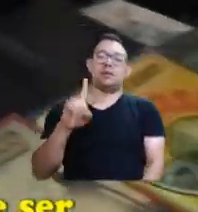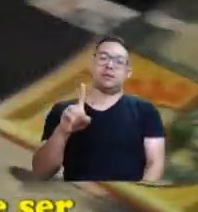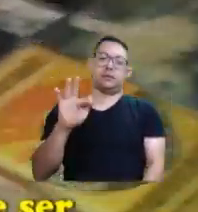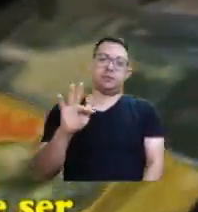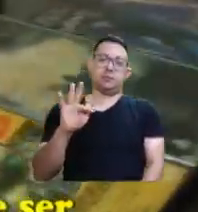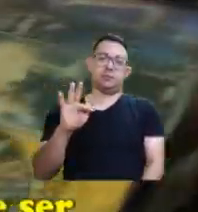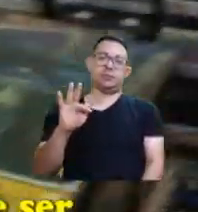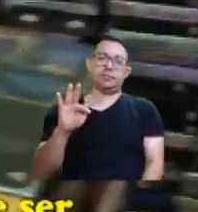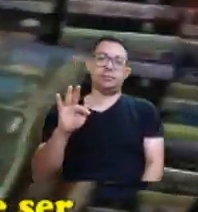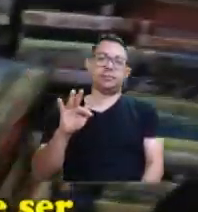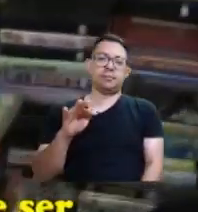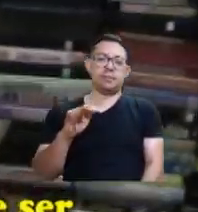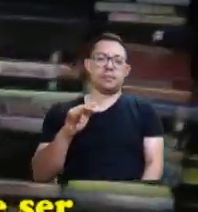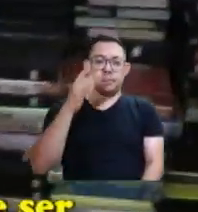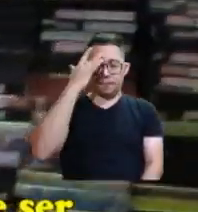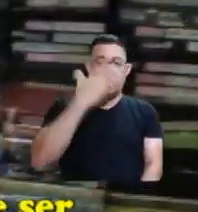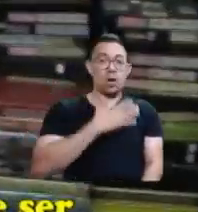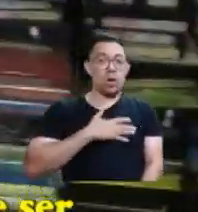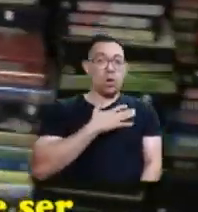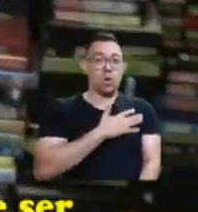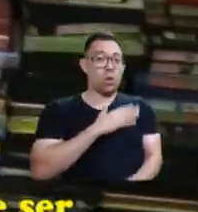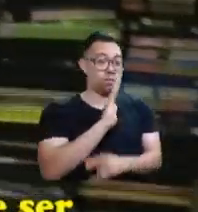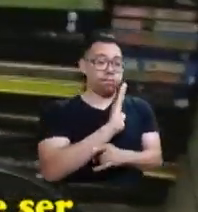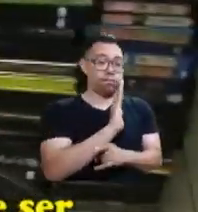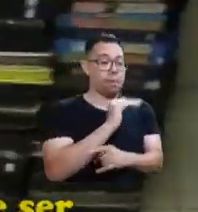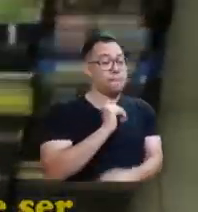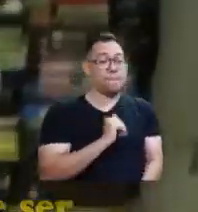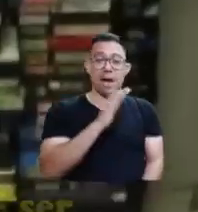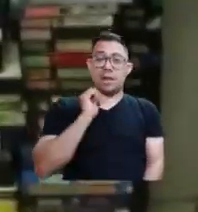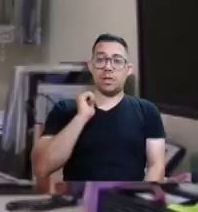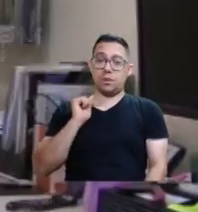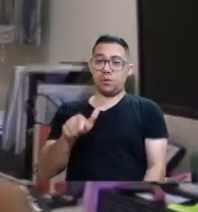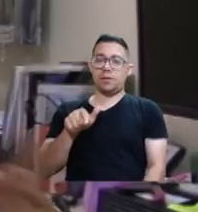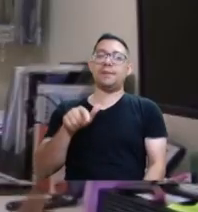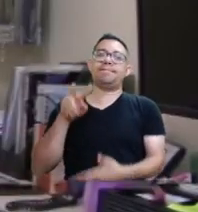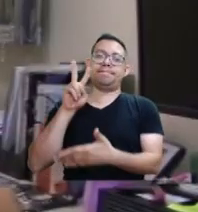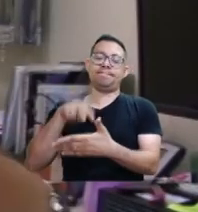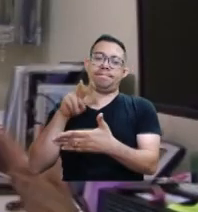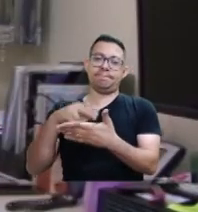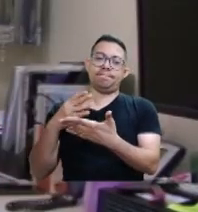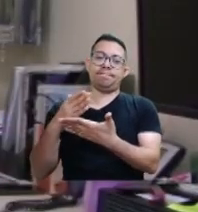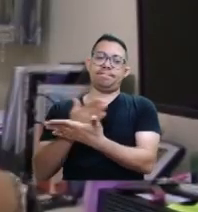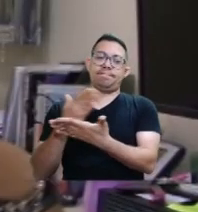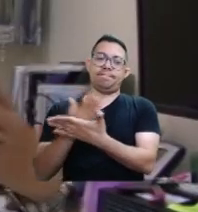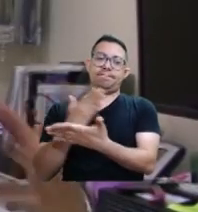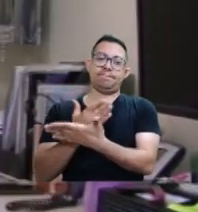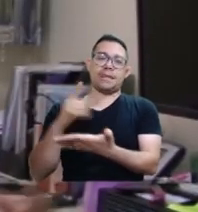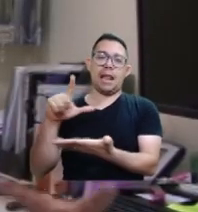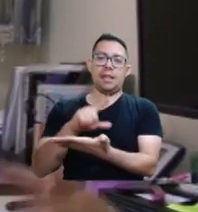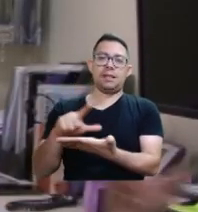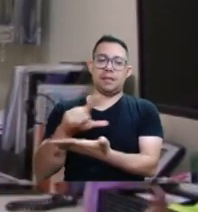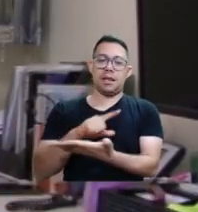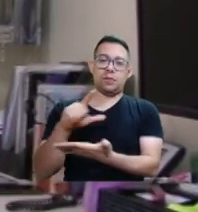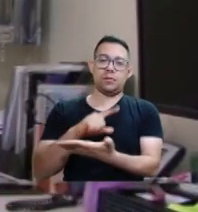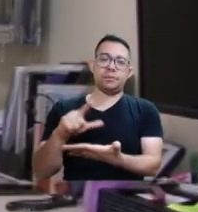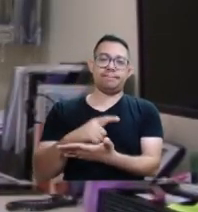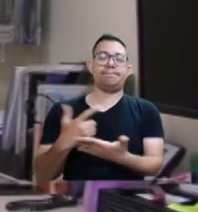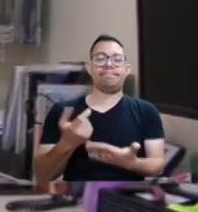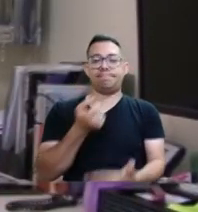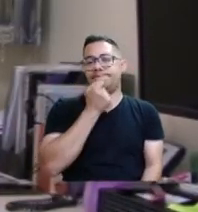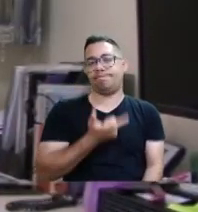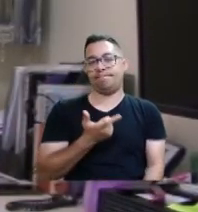se é VHS ou digital, as pessoas ainda consomem muito mais histórias, entretenimento no meio